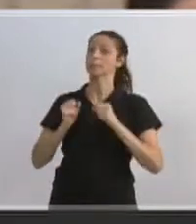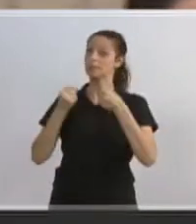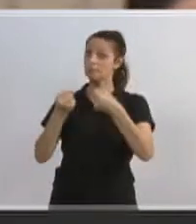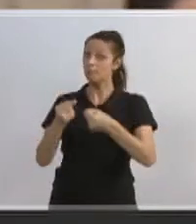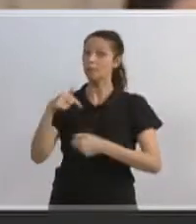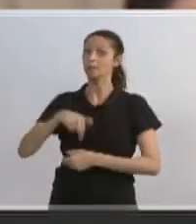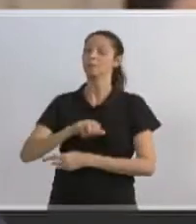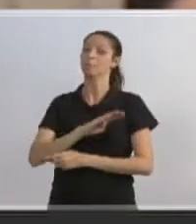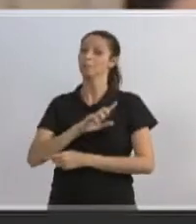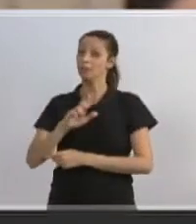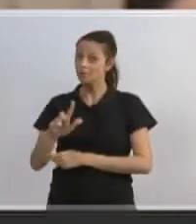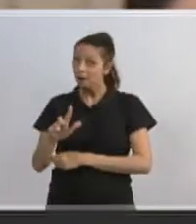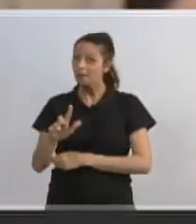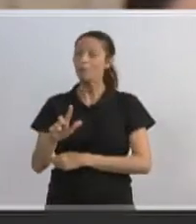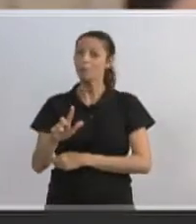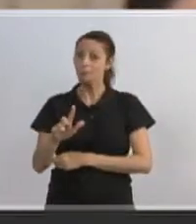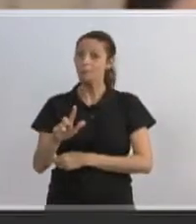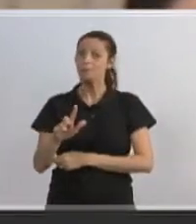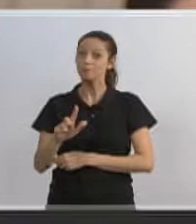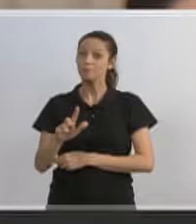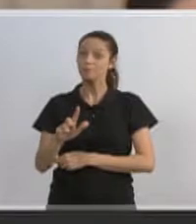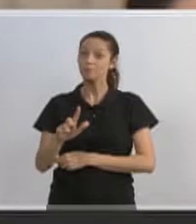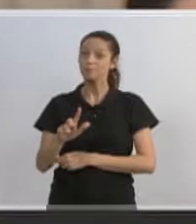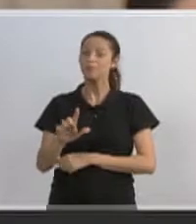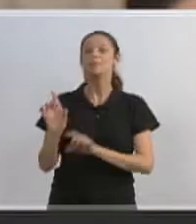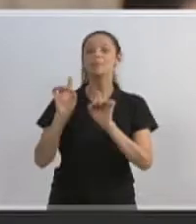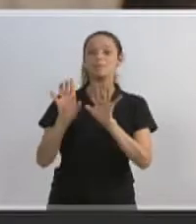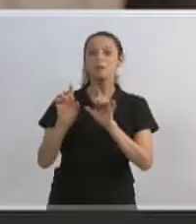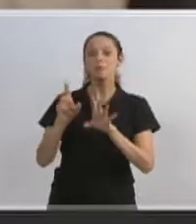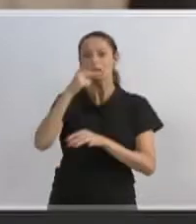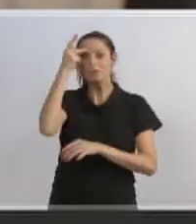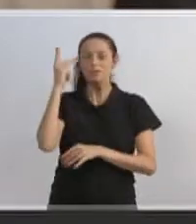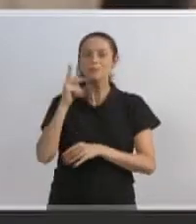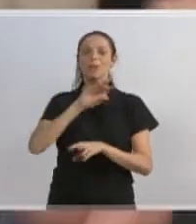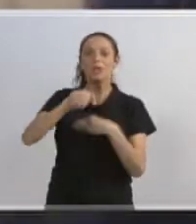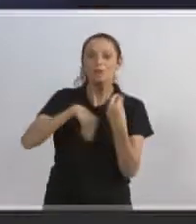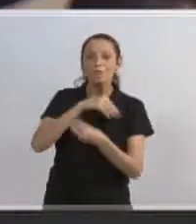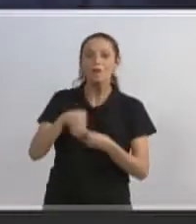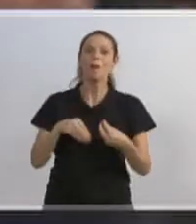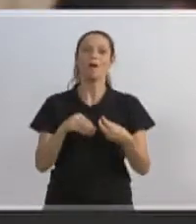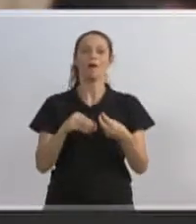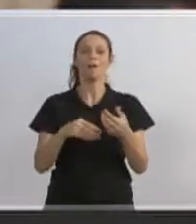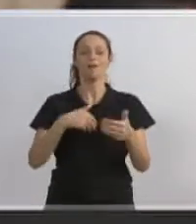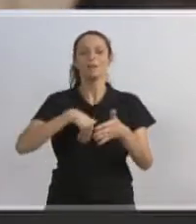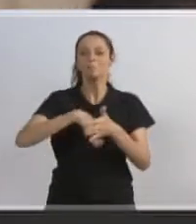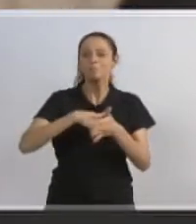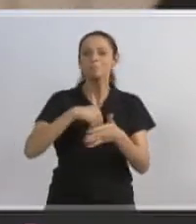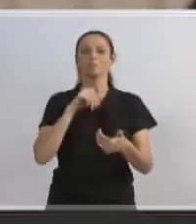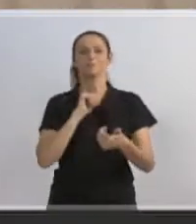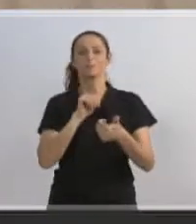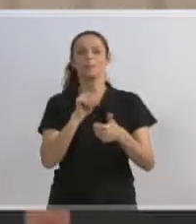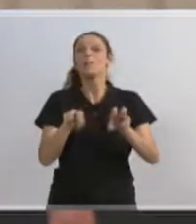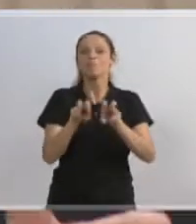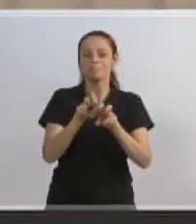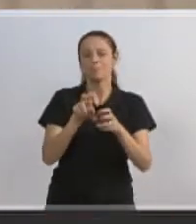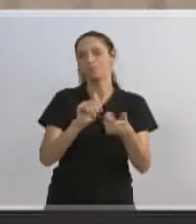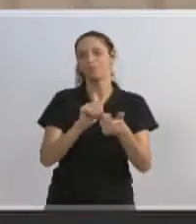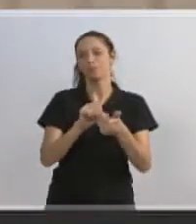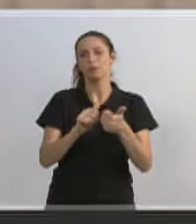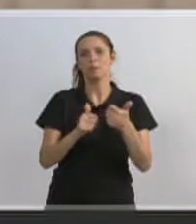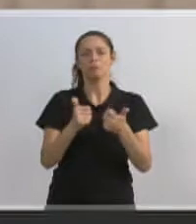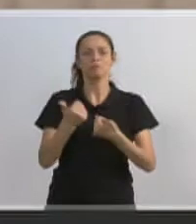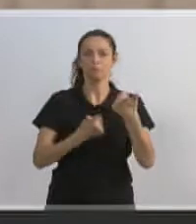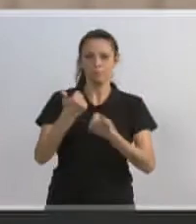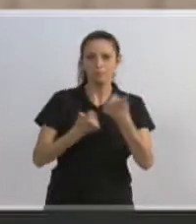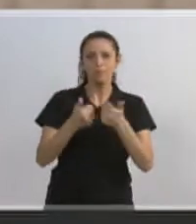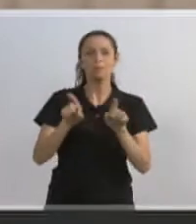nossa cidade, particularmente aqueles que se envolvem com o futebol e também gostam e muitas vezes patrocinam. E nós temos também